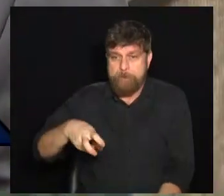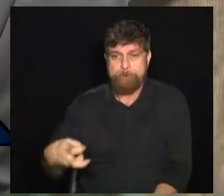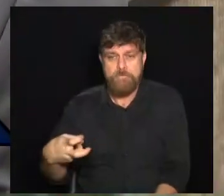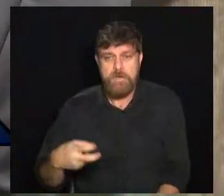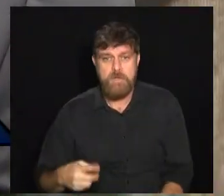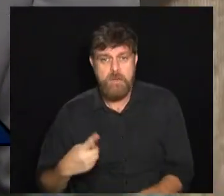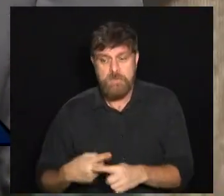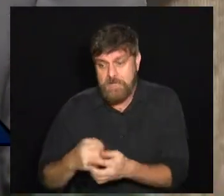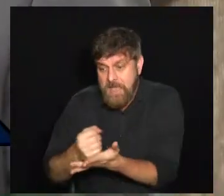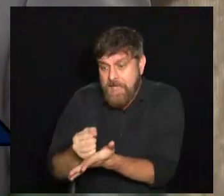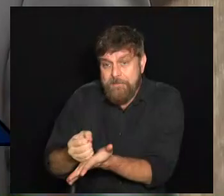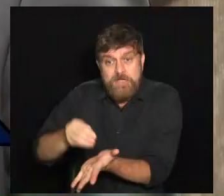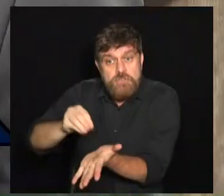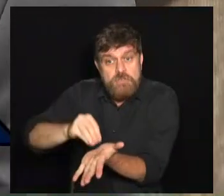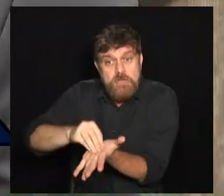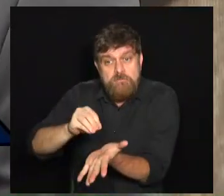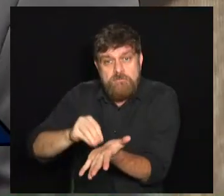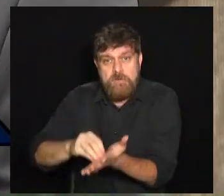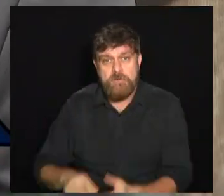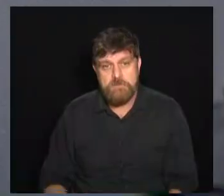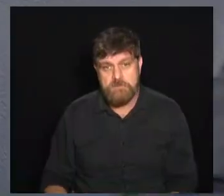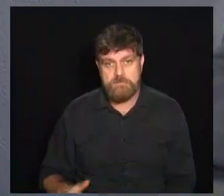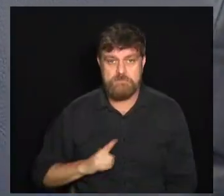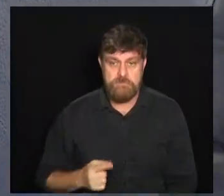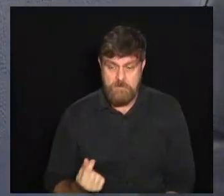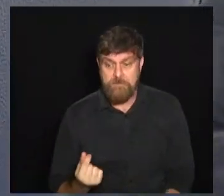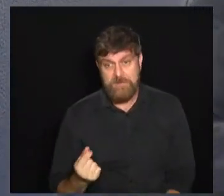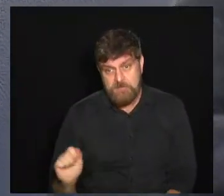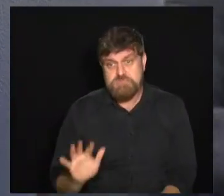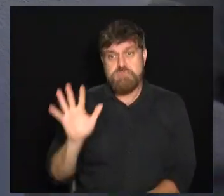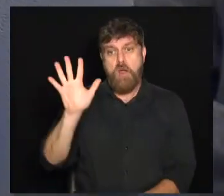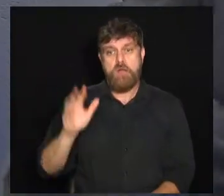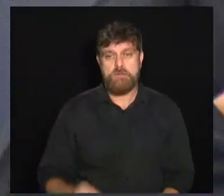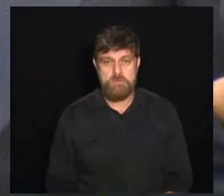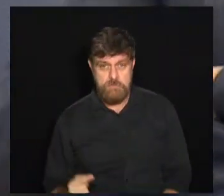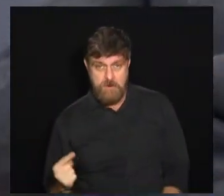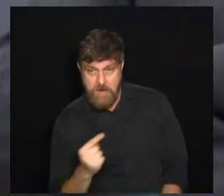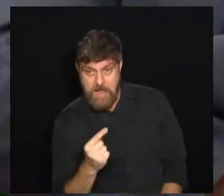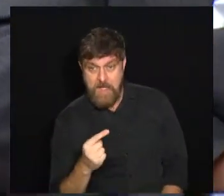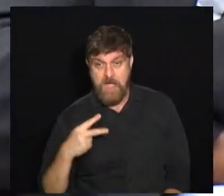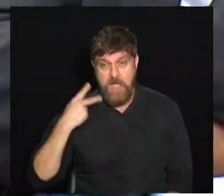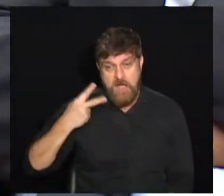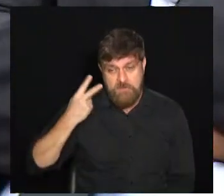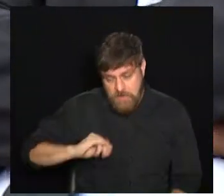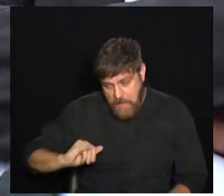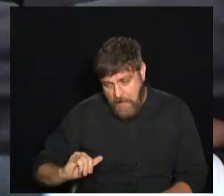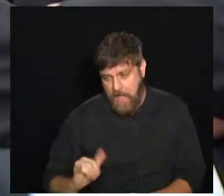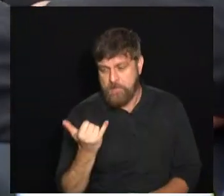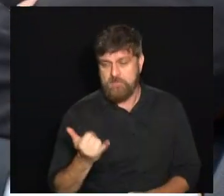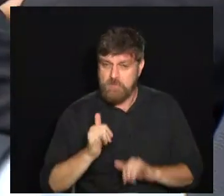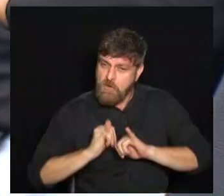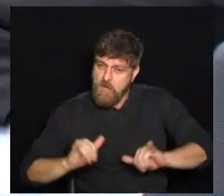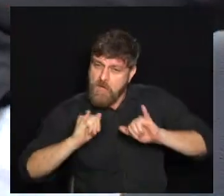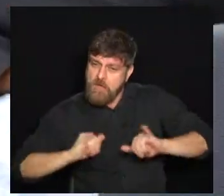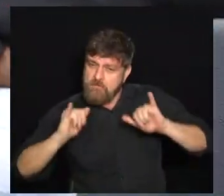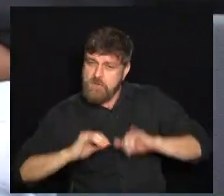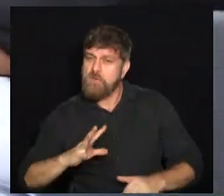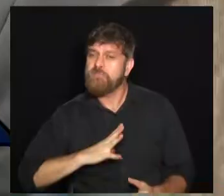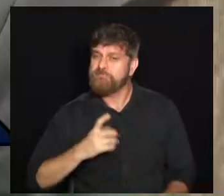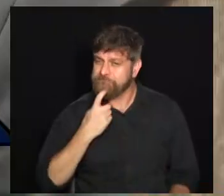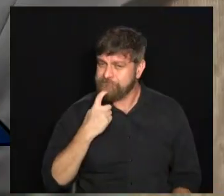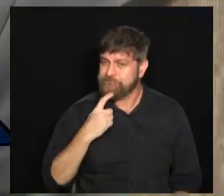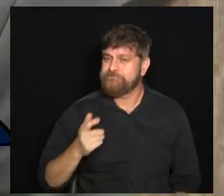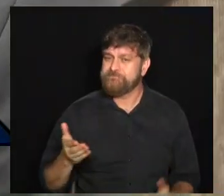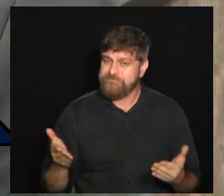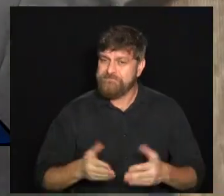por falta do medicamento nas farmácias de alto custo. O parlamentar aproveitou e falou sobre o momento que a cidade vive